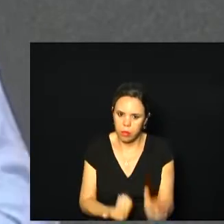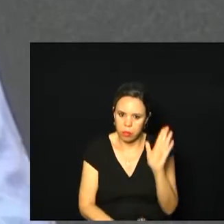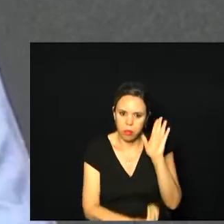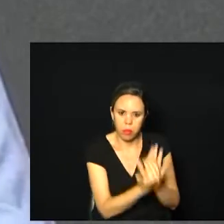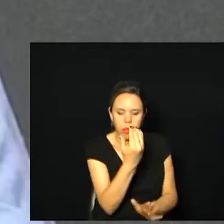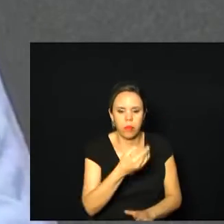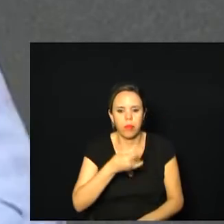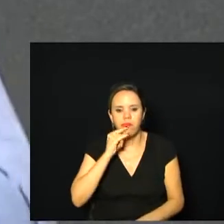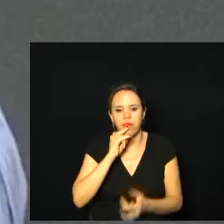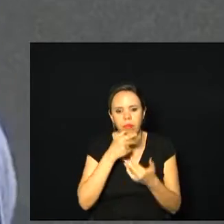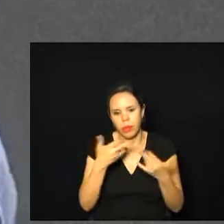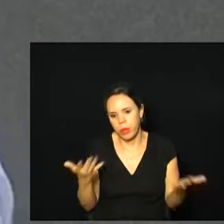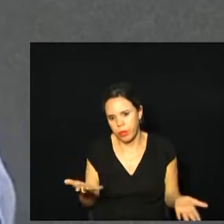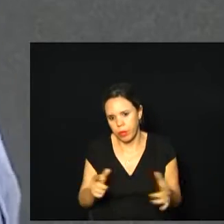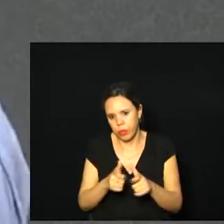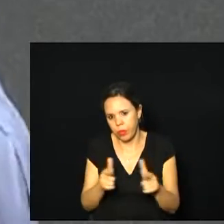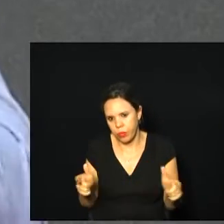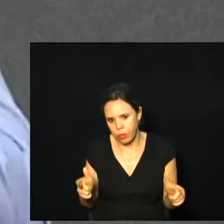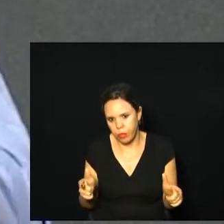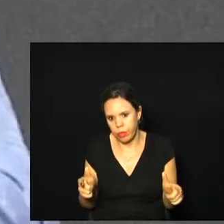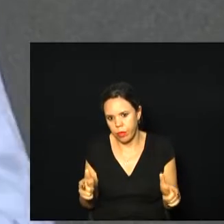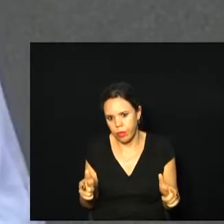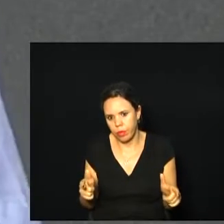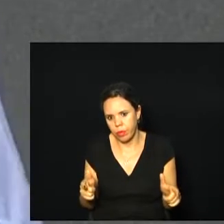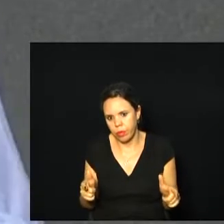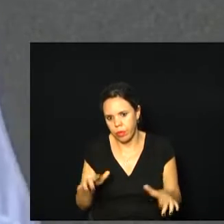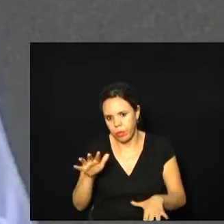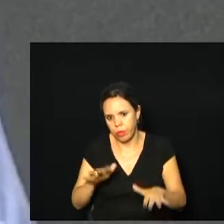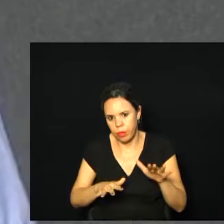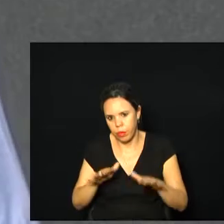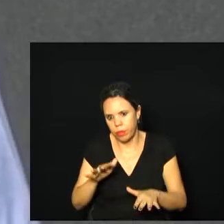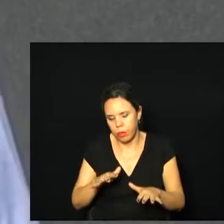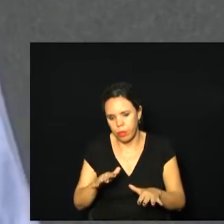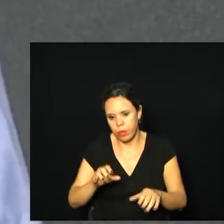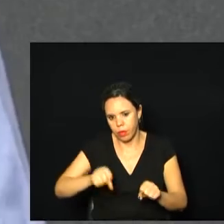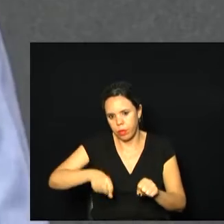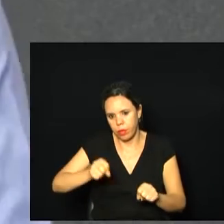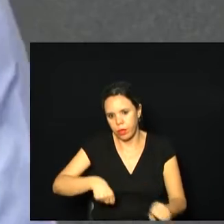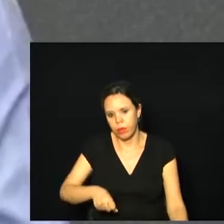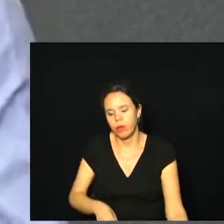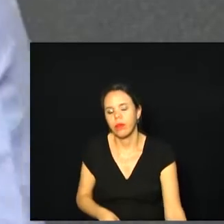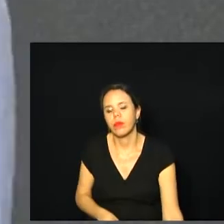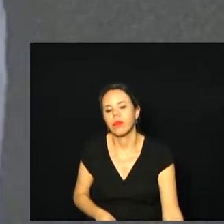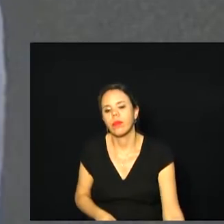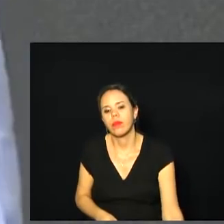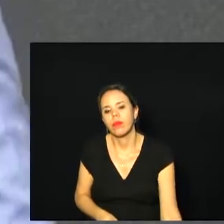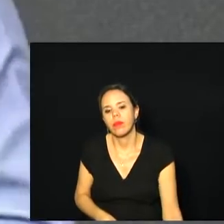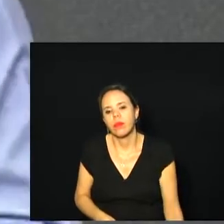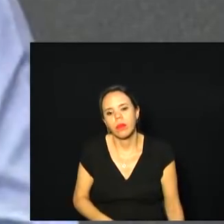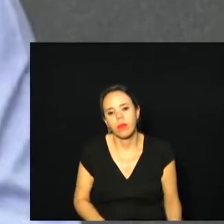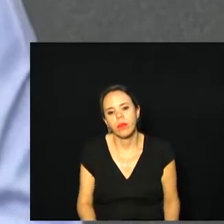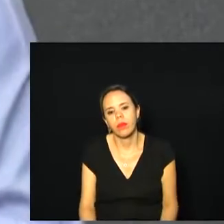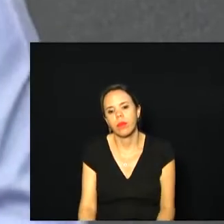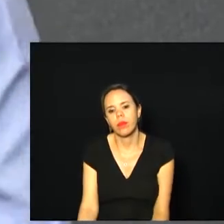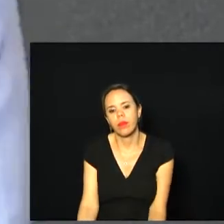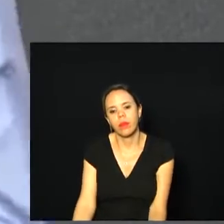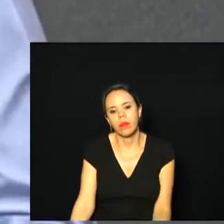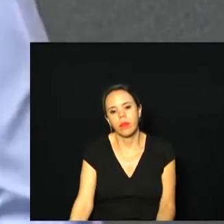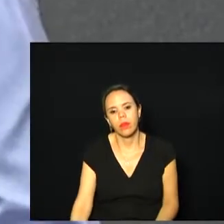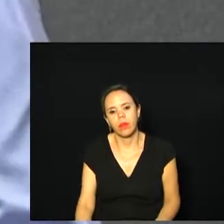bebidas alcoólicas, e a maioria das vezes essas motocicletas, essas motos,